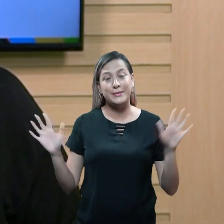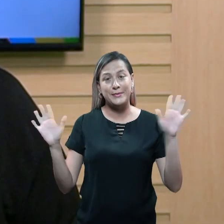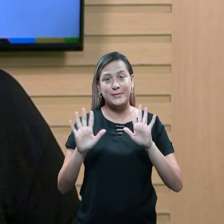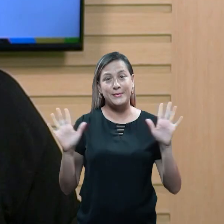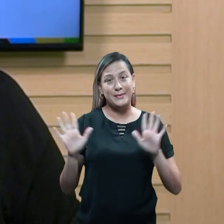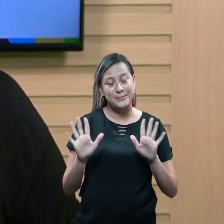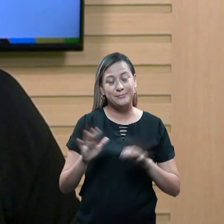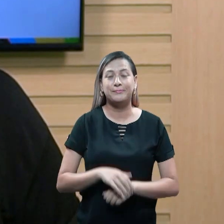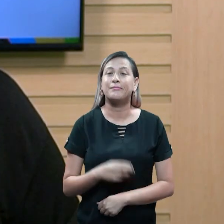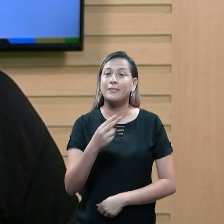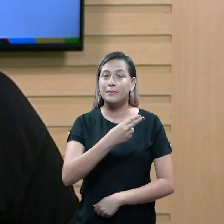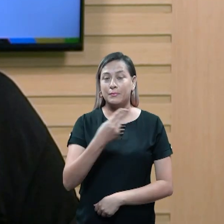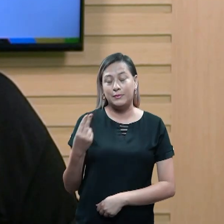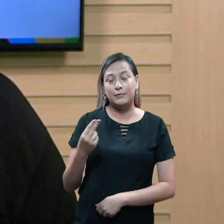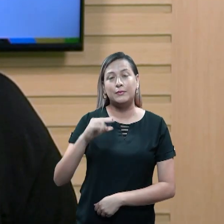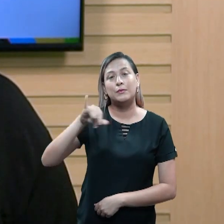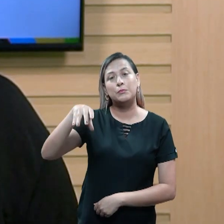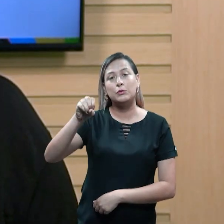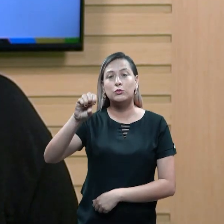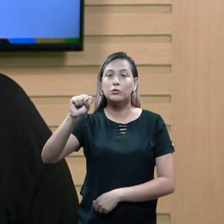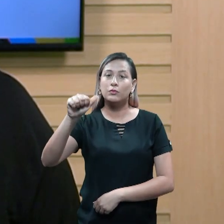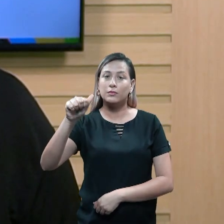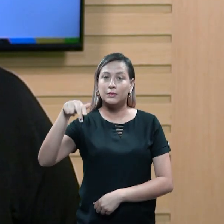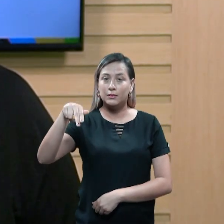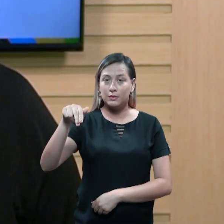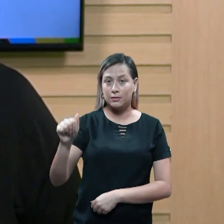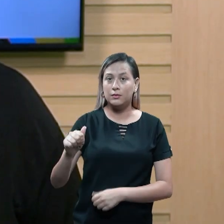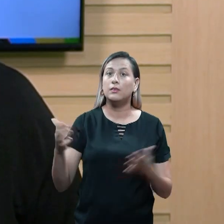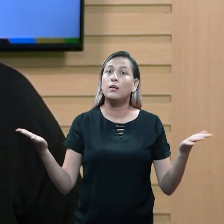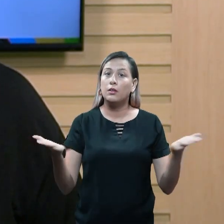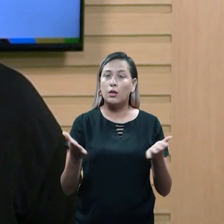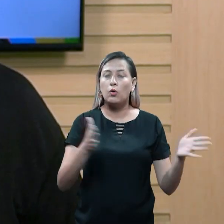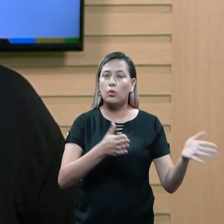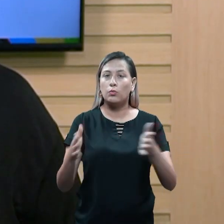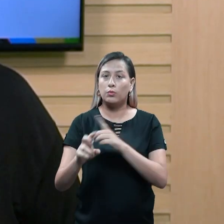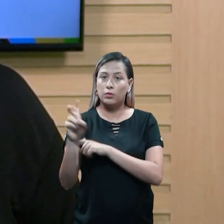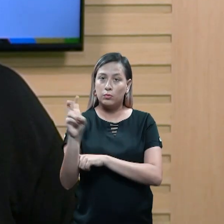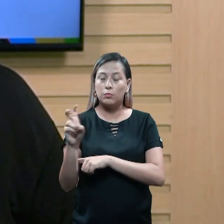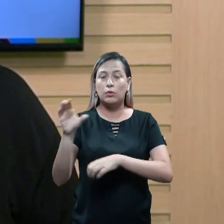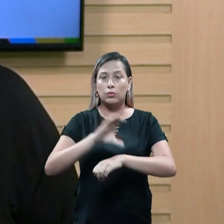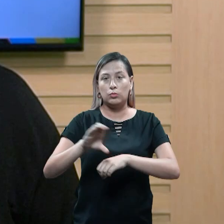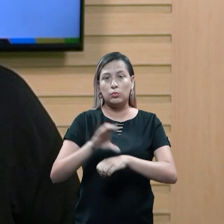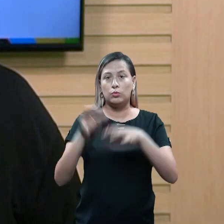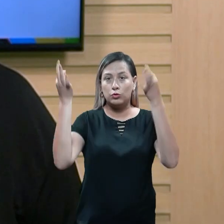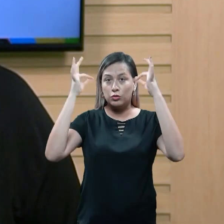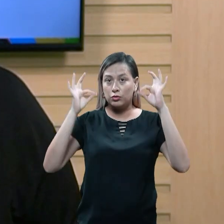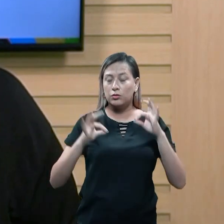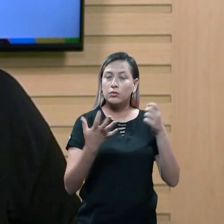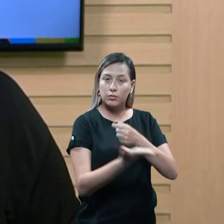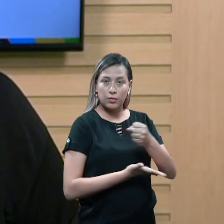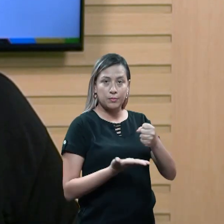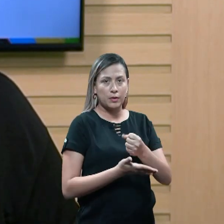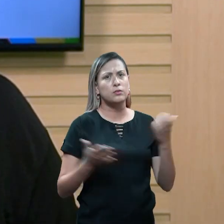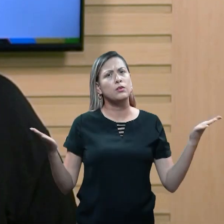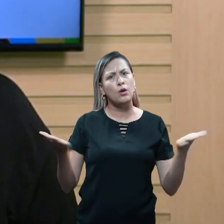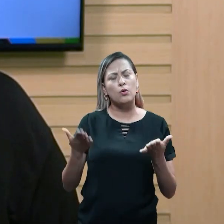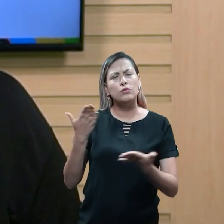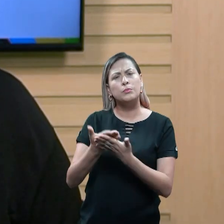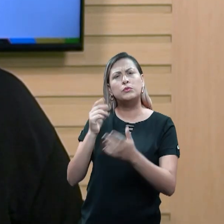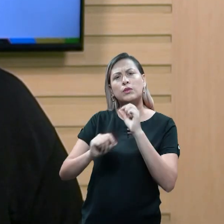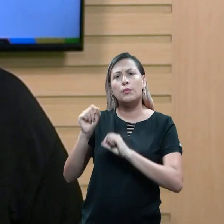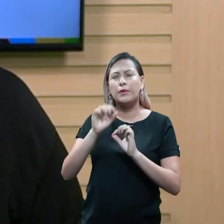Olá novamente, sou a professora Josana Tourinho e este é o 5º módulo do curso de Estética Básica. Vamos abordar o design